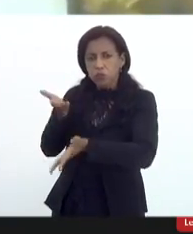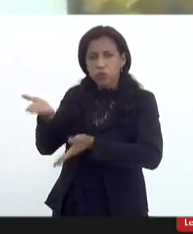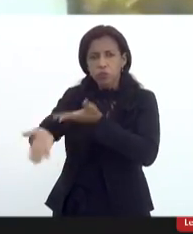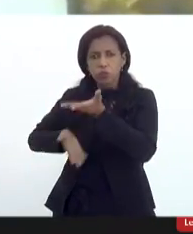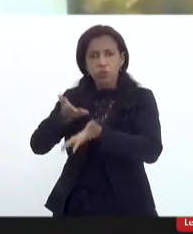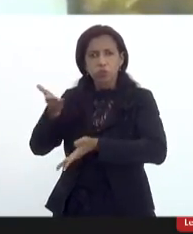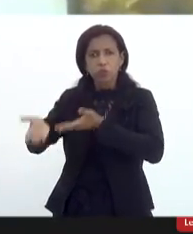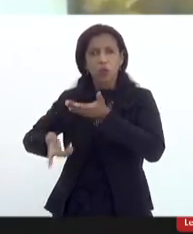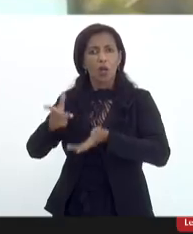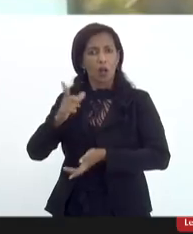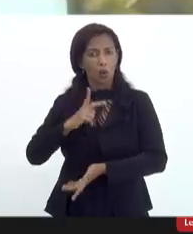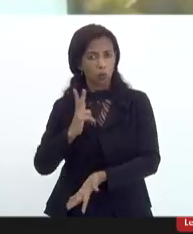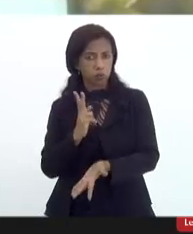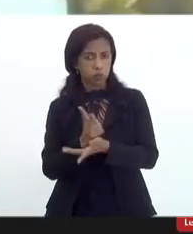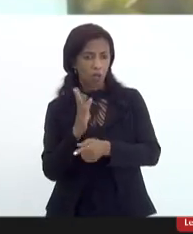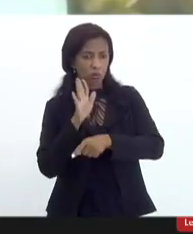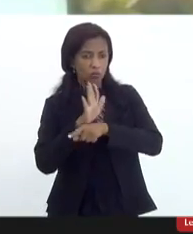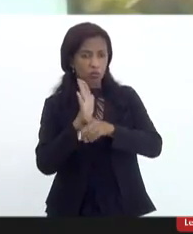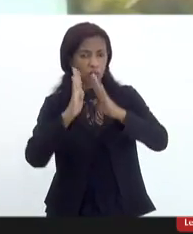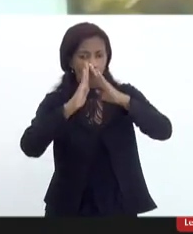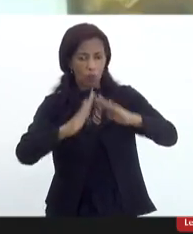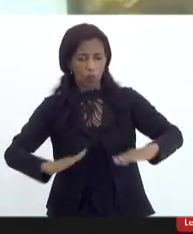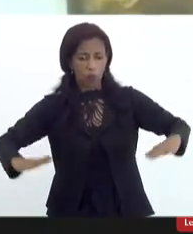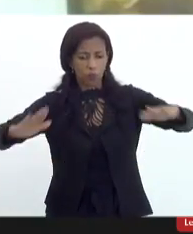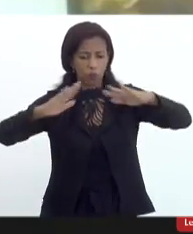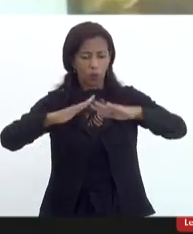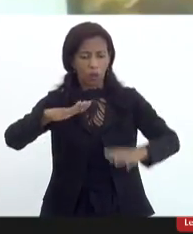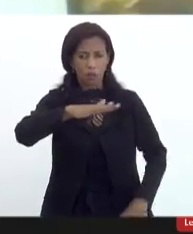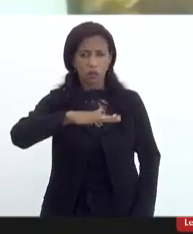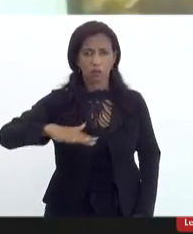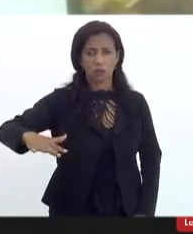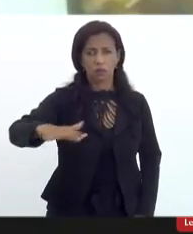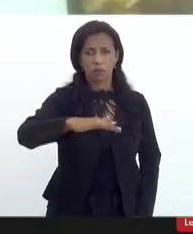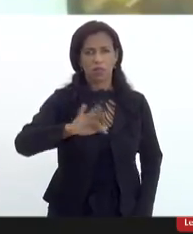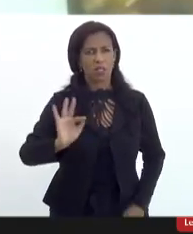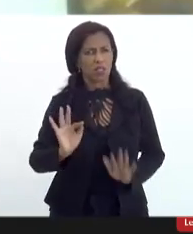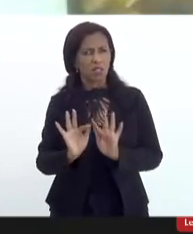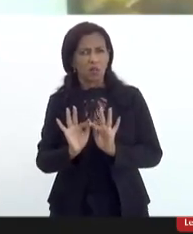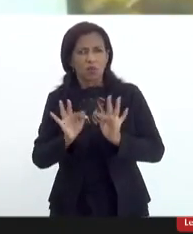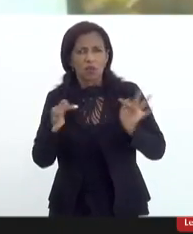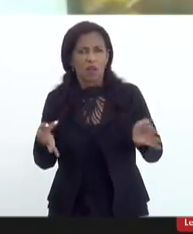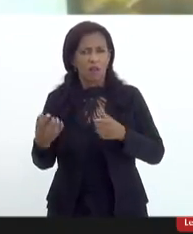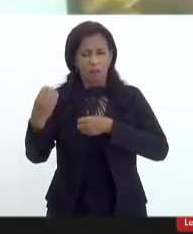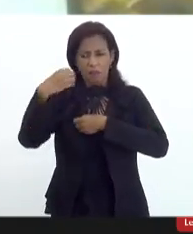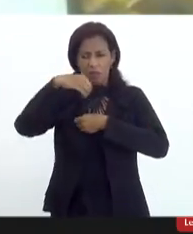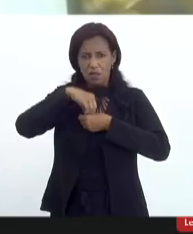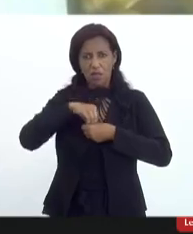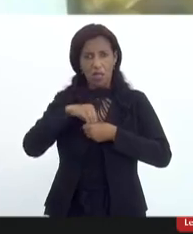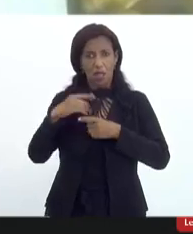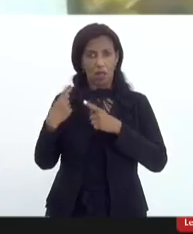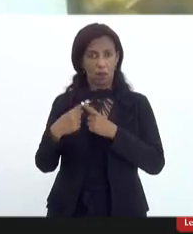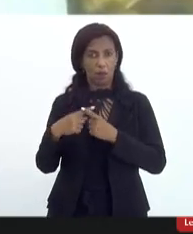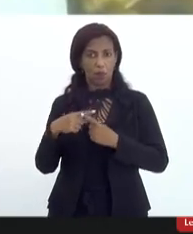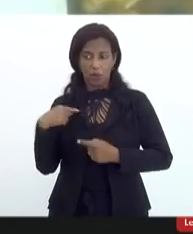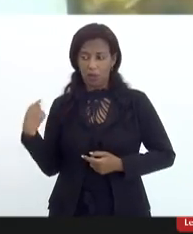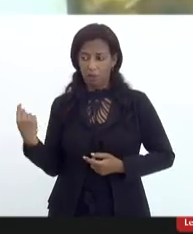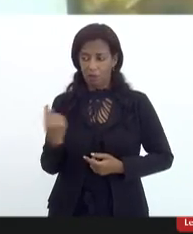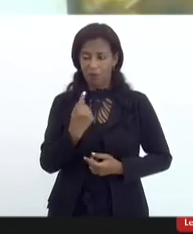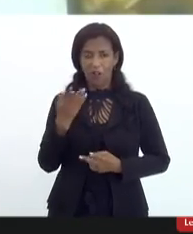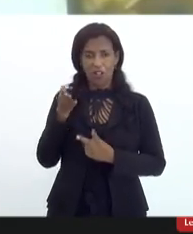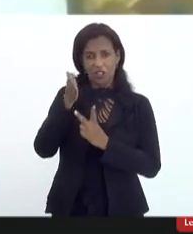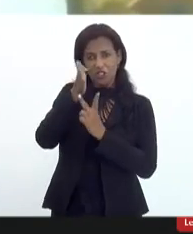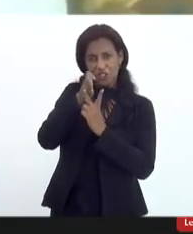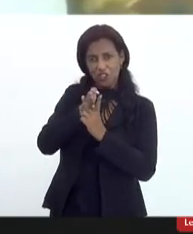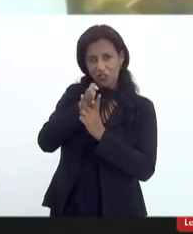mantemos o nosso terreiro, e não apenas a família interna, pois para dividir o